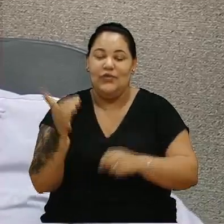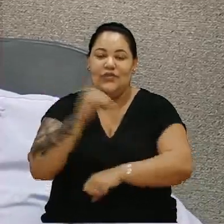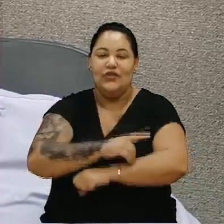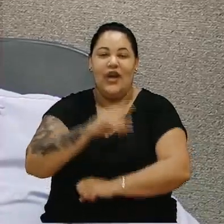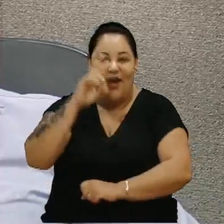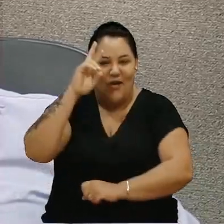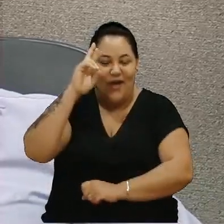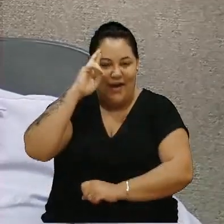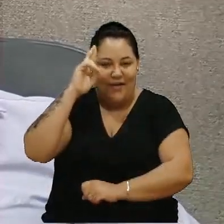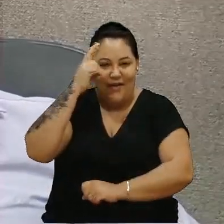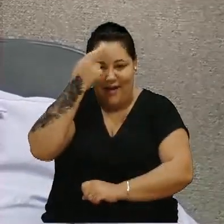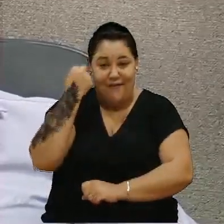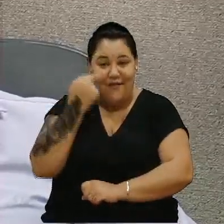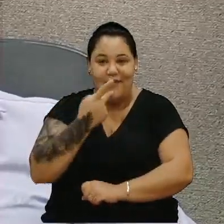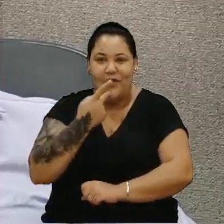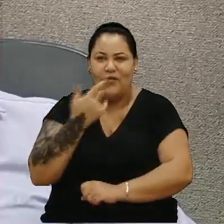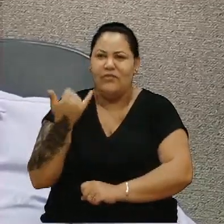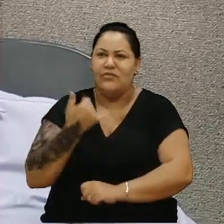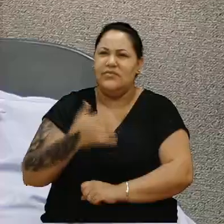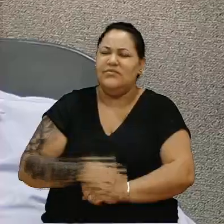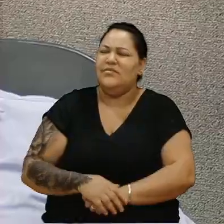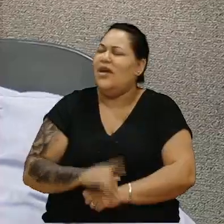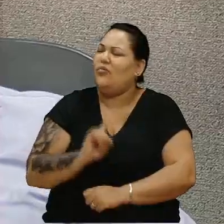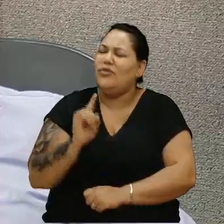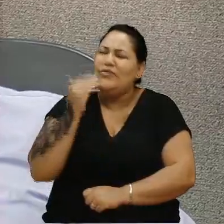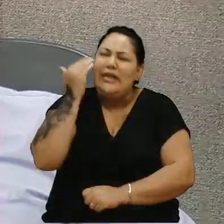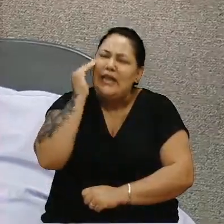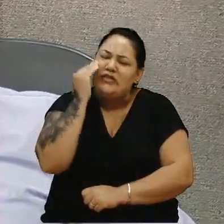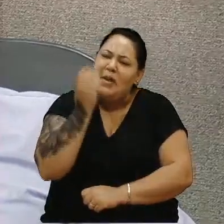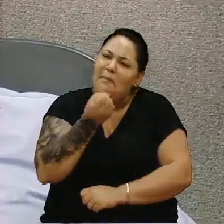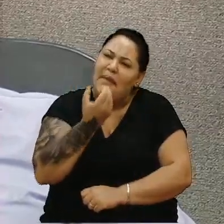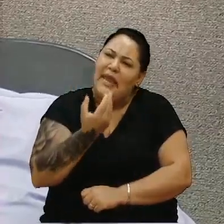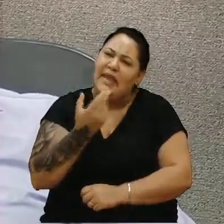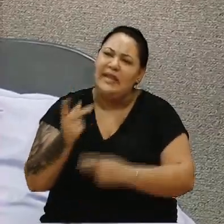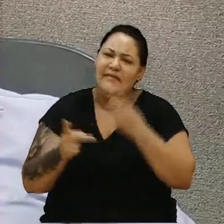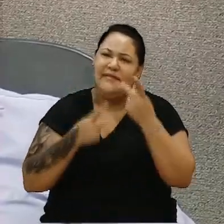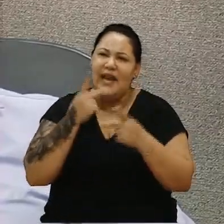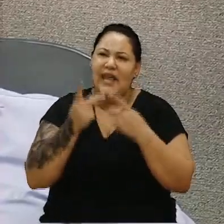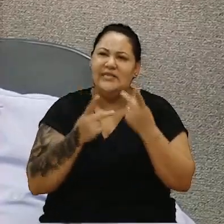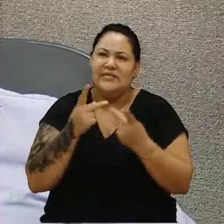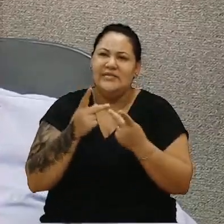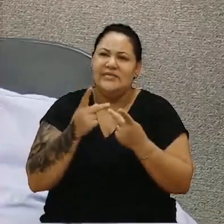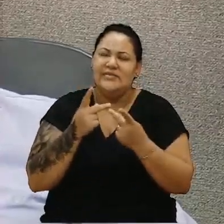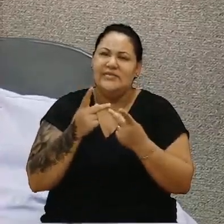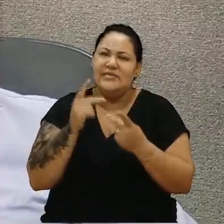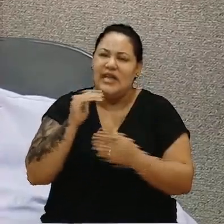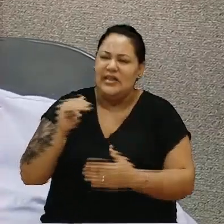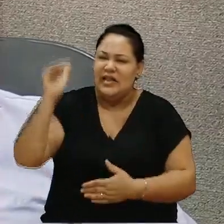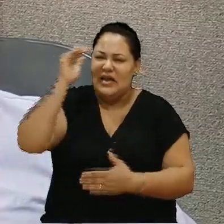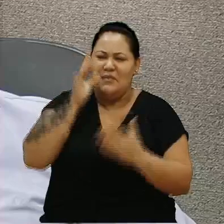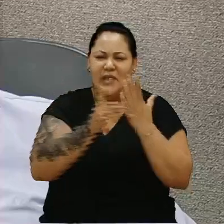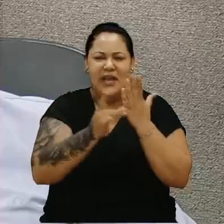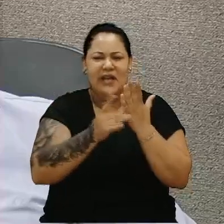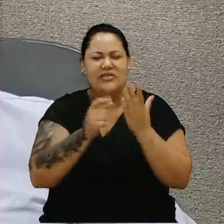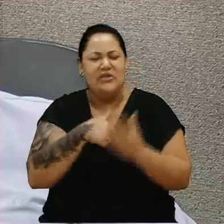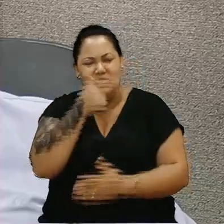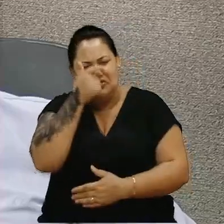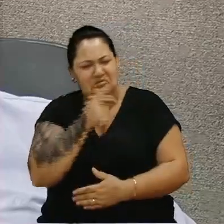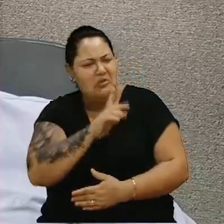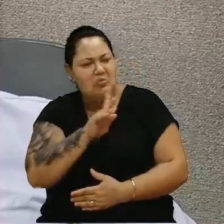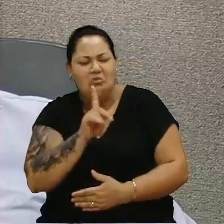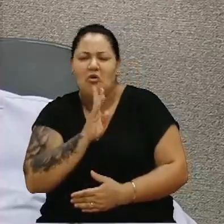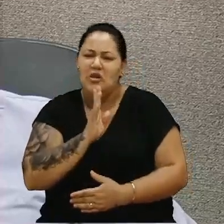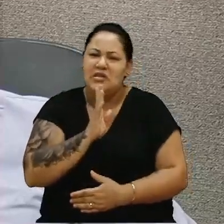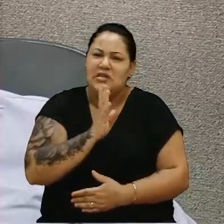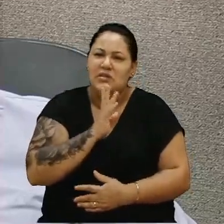disse: olha, vereadora, eu não entendia muito do que a gente estava falando ali ainda das altas habilidades, achei que fosse um público que não existia, eu não conhecia tanto